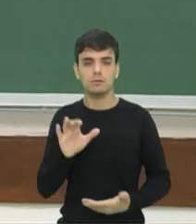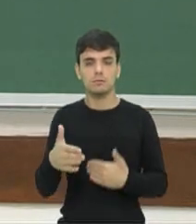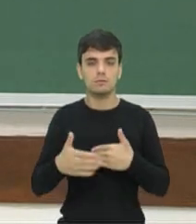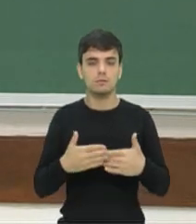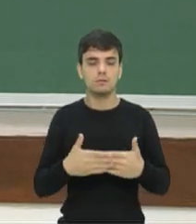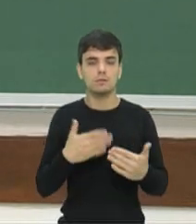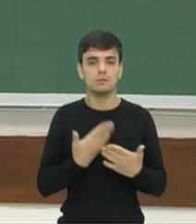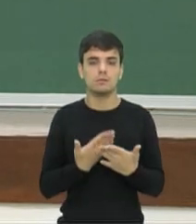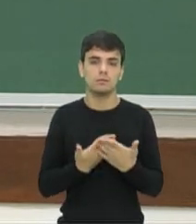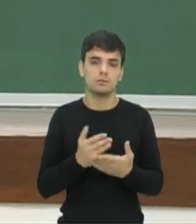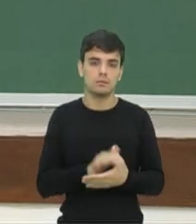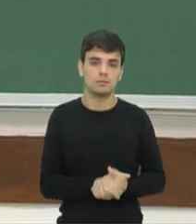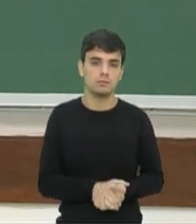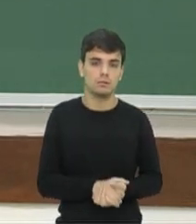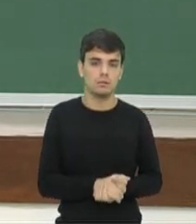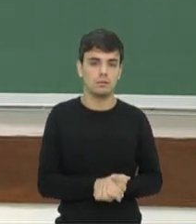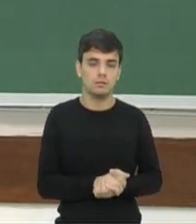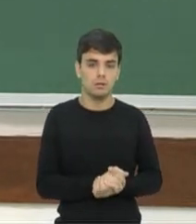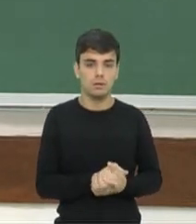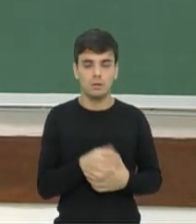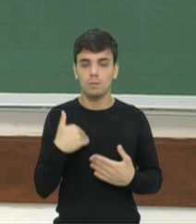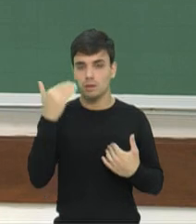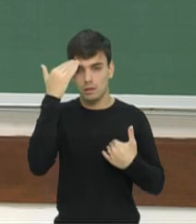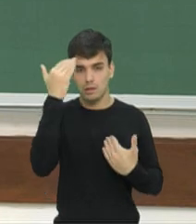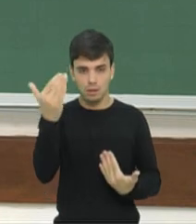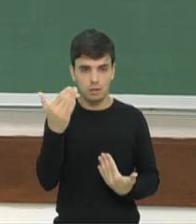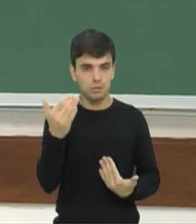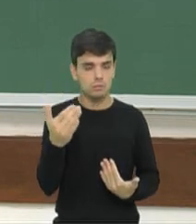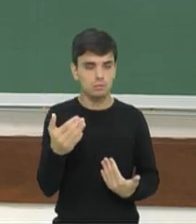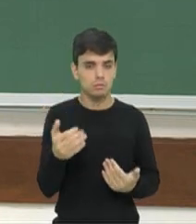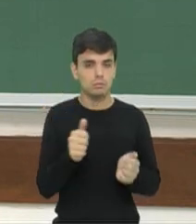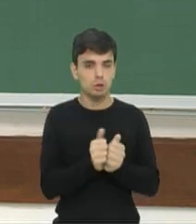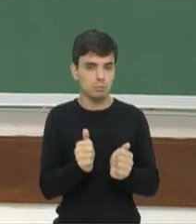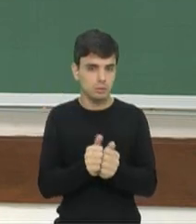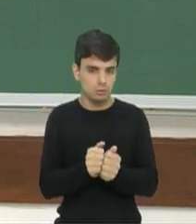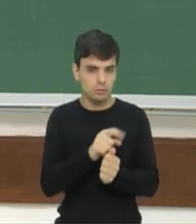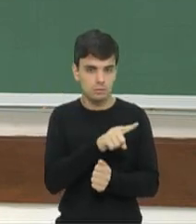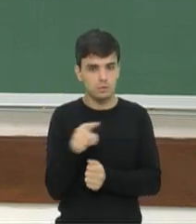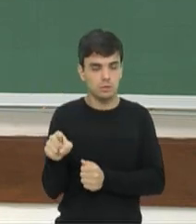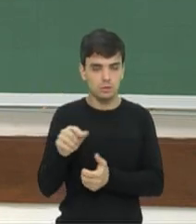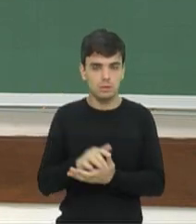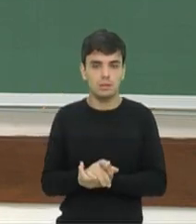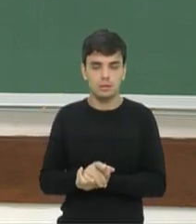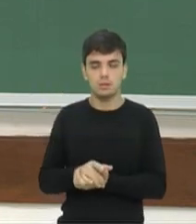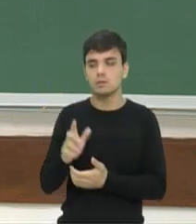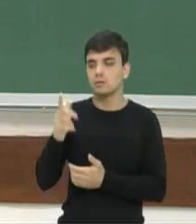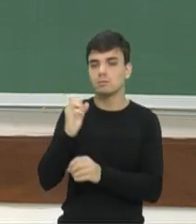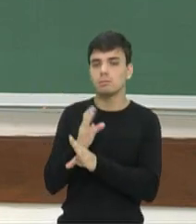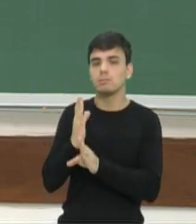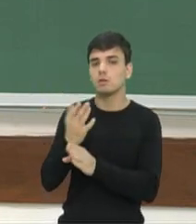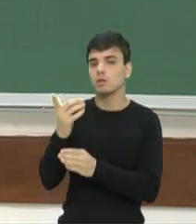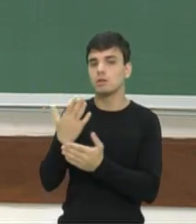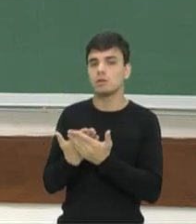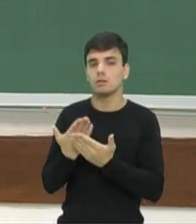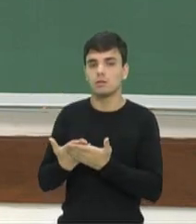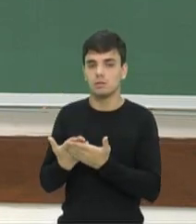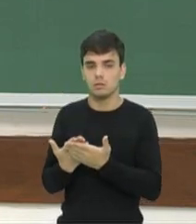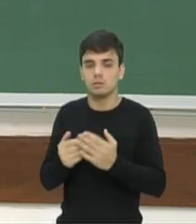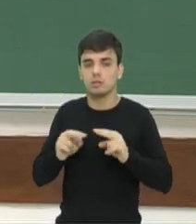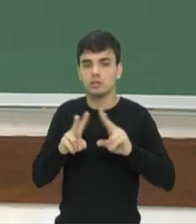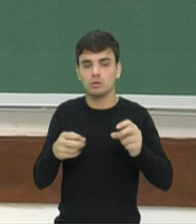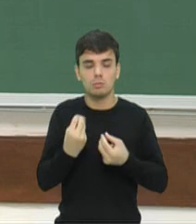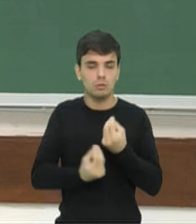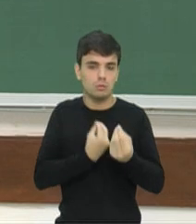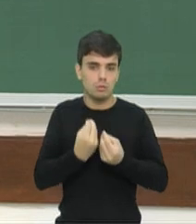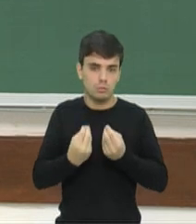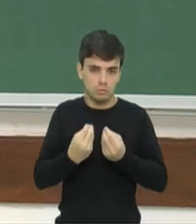aula. Agradeço a companhia de vocês, espero encontrá-los na nossa próxima aula, que vamos tratar sobre a parte de competição